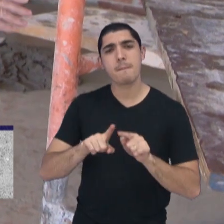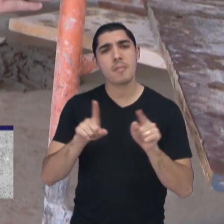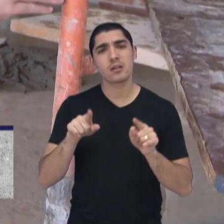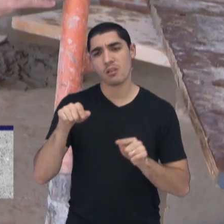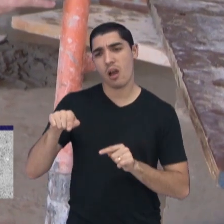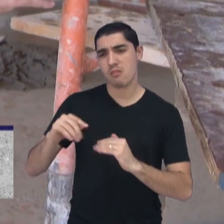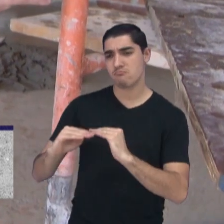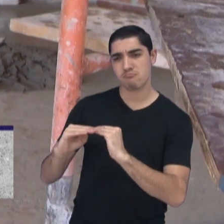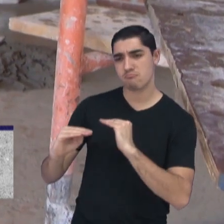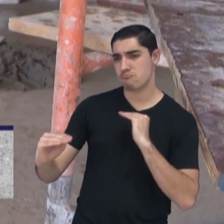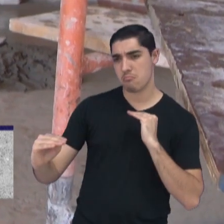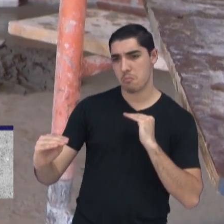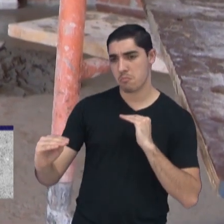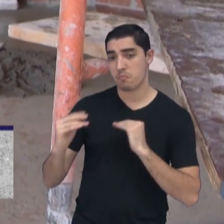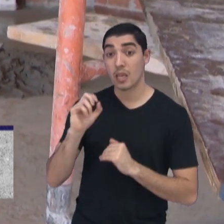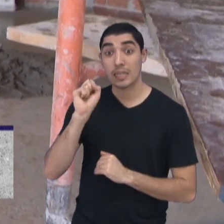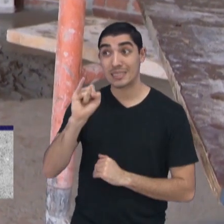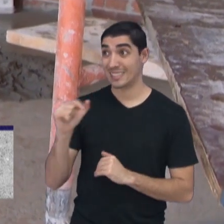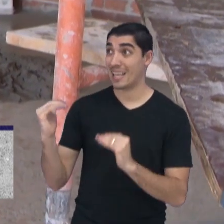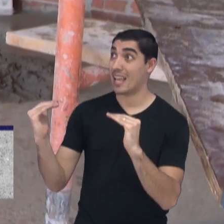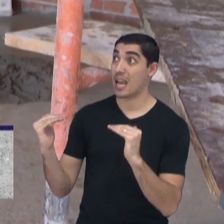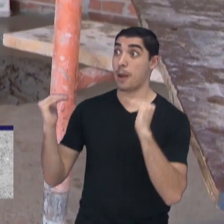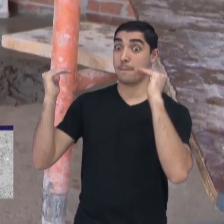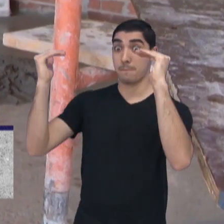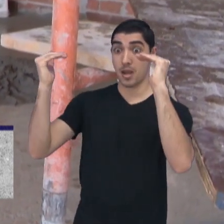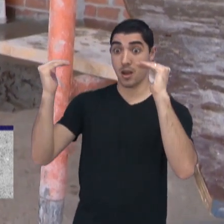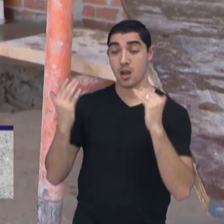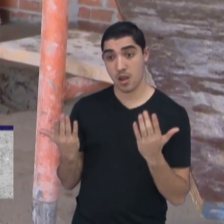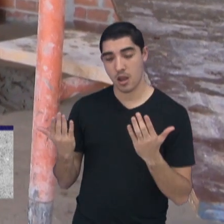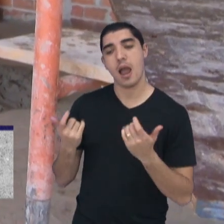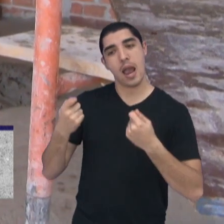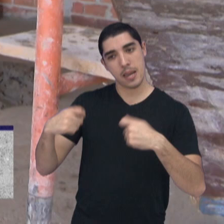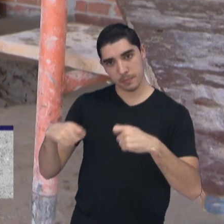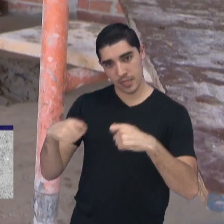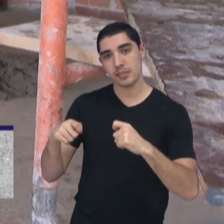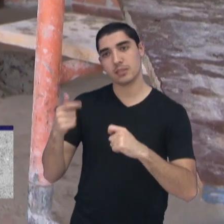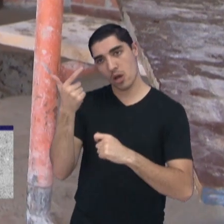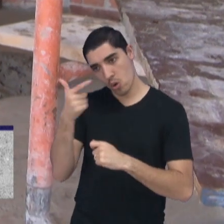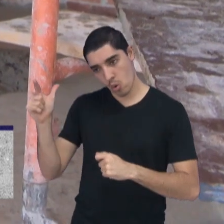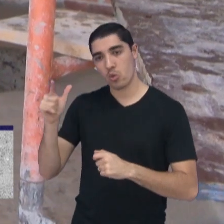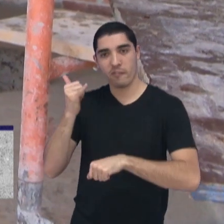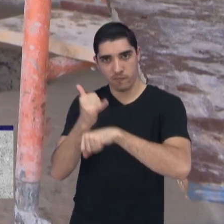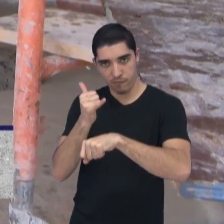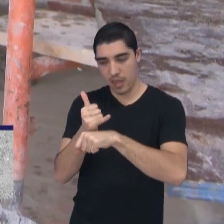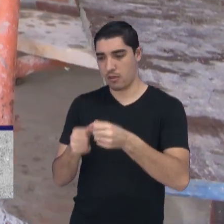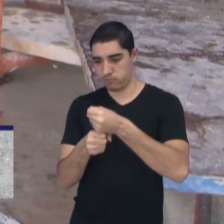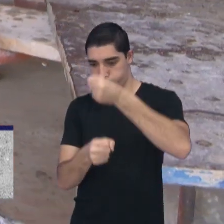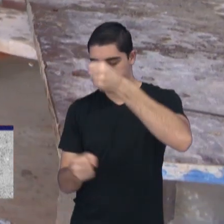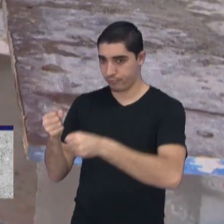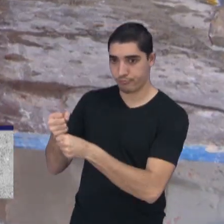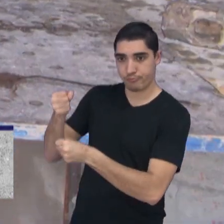mas se essa obra fosse mais alta, então precisariam mais lances de andaime. Uhum. Então